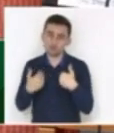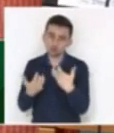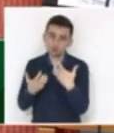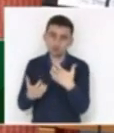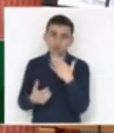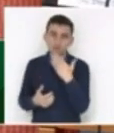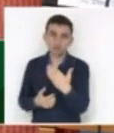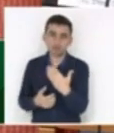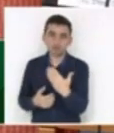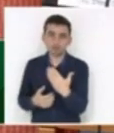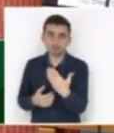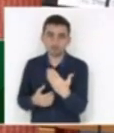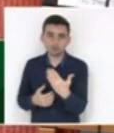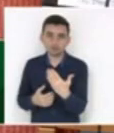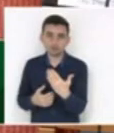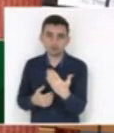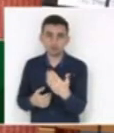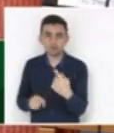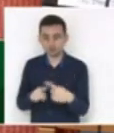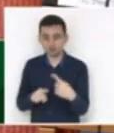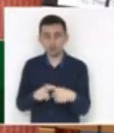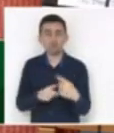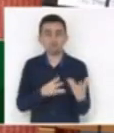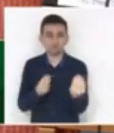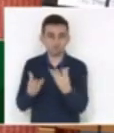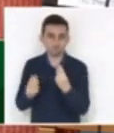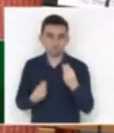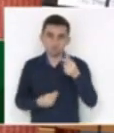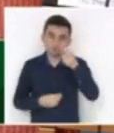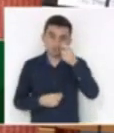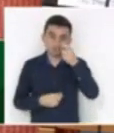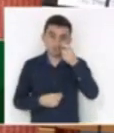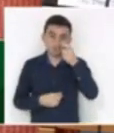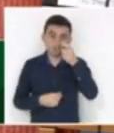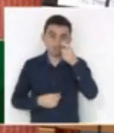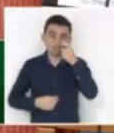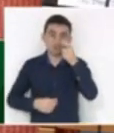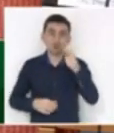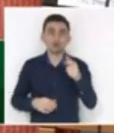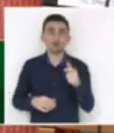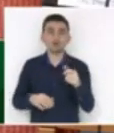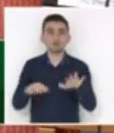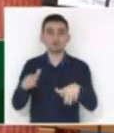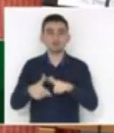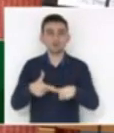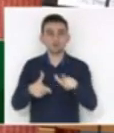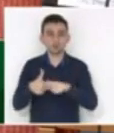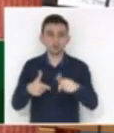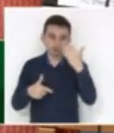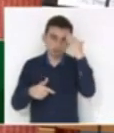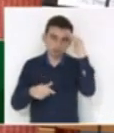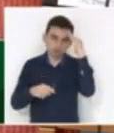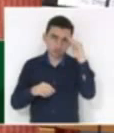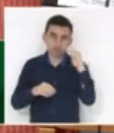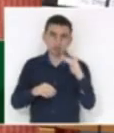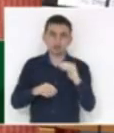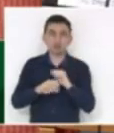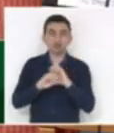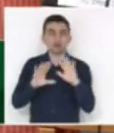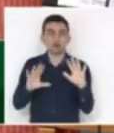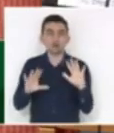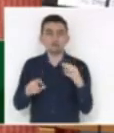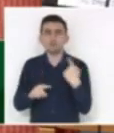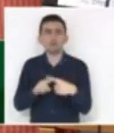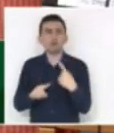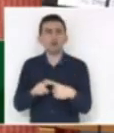público, até porque muita gente que está acompanhando a sessão talvez tenha problema de entender, mas por que que, de